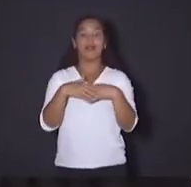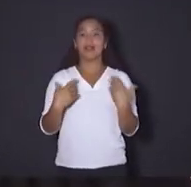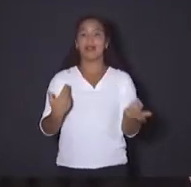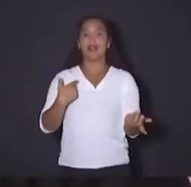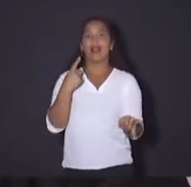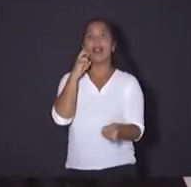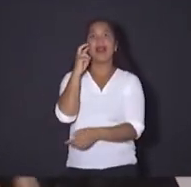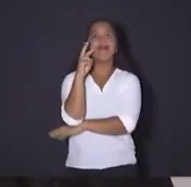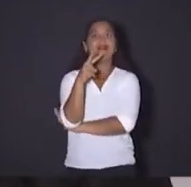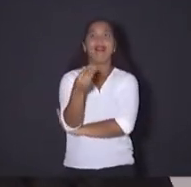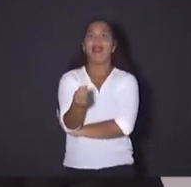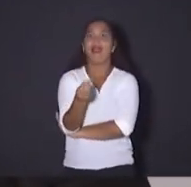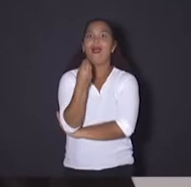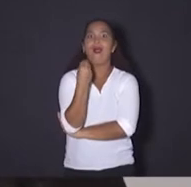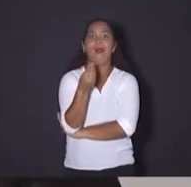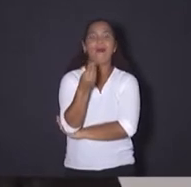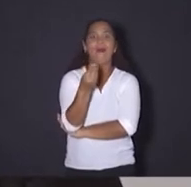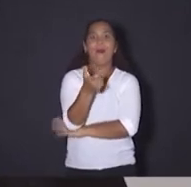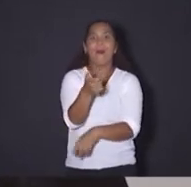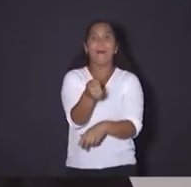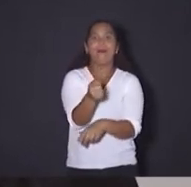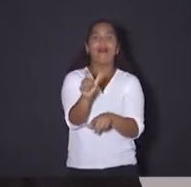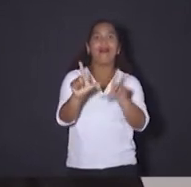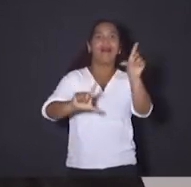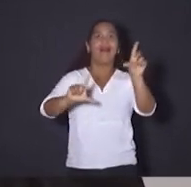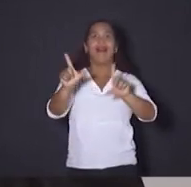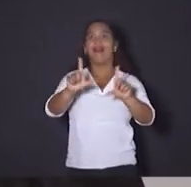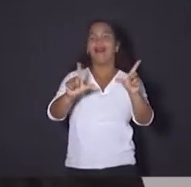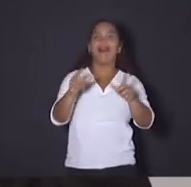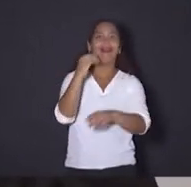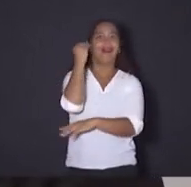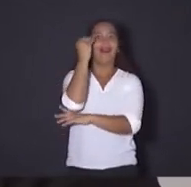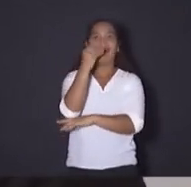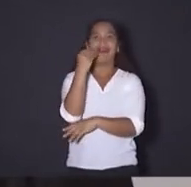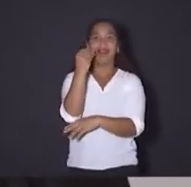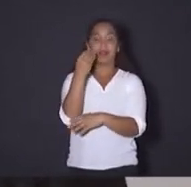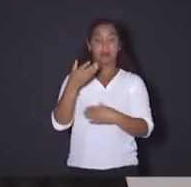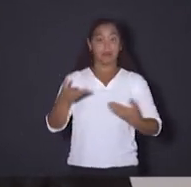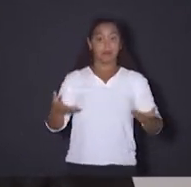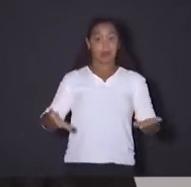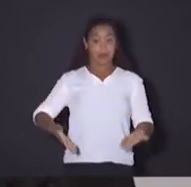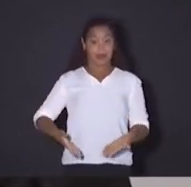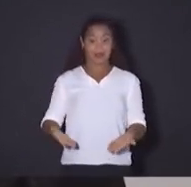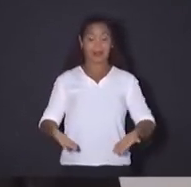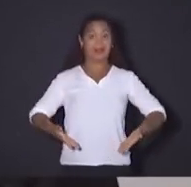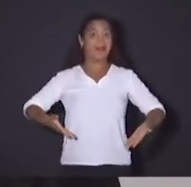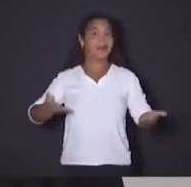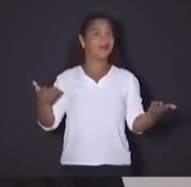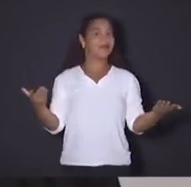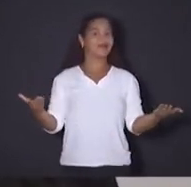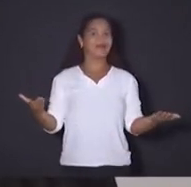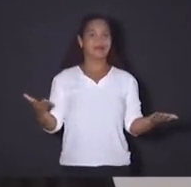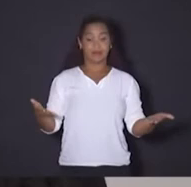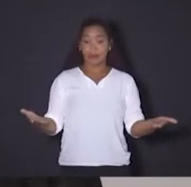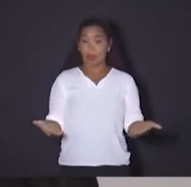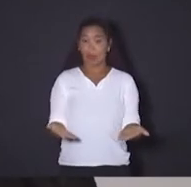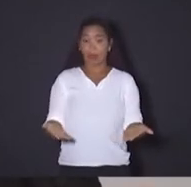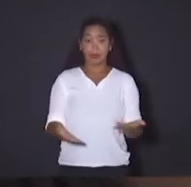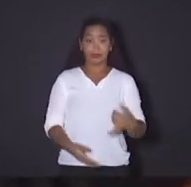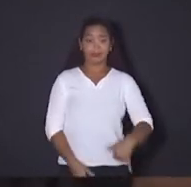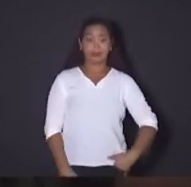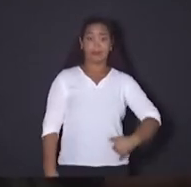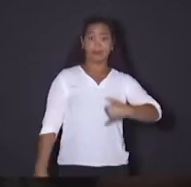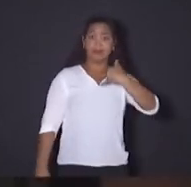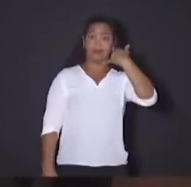mágica veja como experiências como essas são um exemplo estão uma tão contemporâneos a gente pega o celular